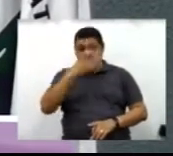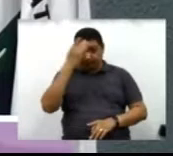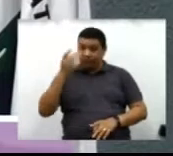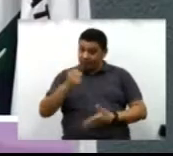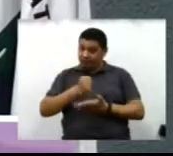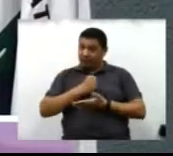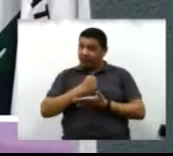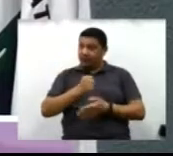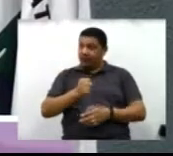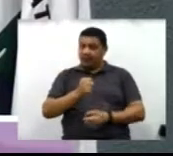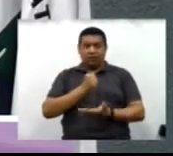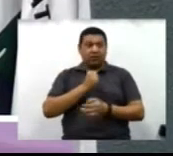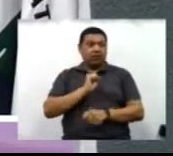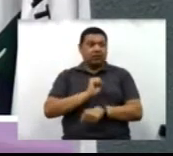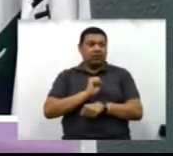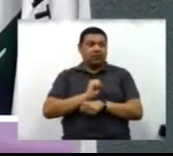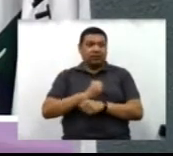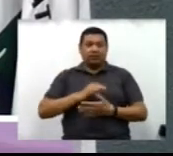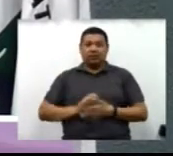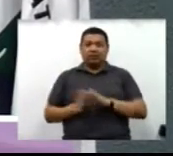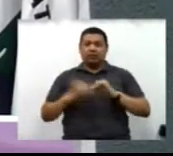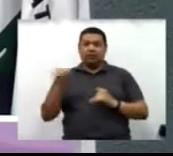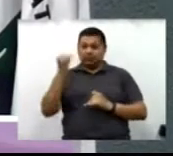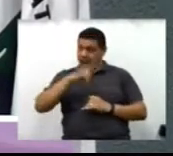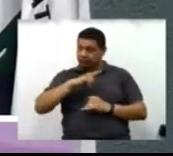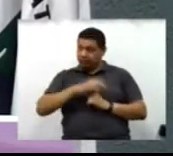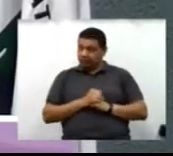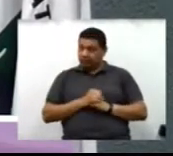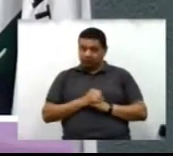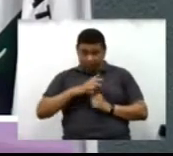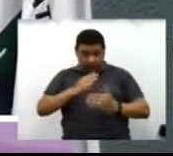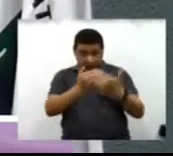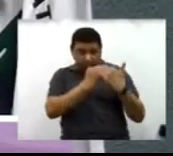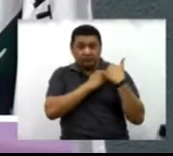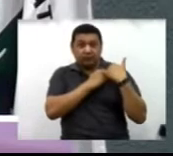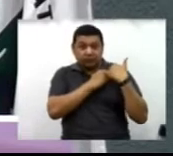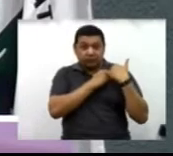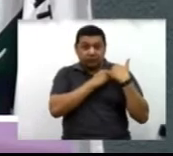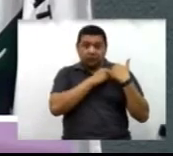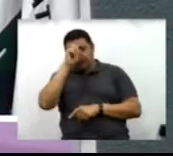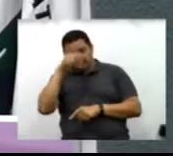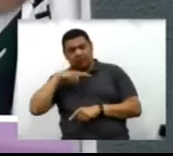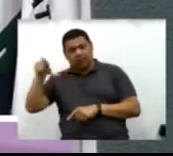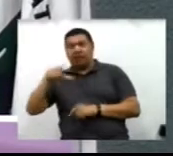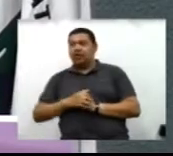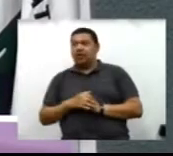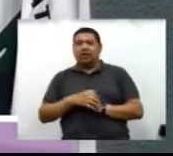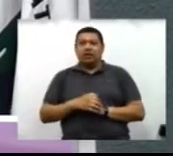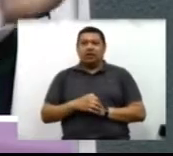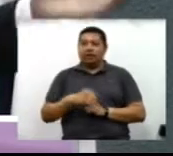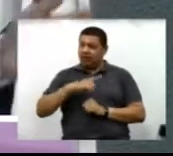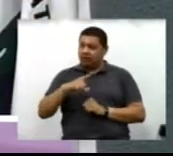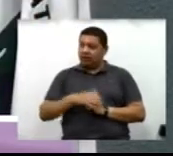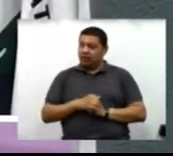esperando o atendimento. Então é muito importante que o senhor tenha, acima de tudo, a responsabilidade com o vosso mandato, que não tem sua presença faz